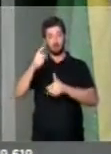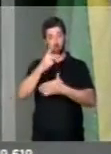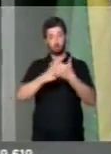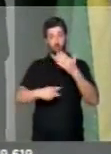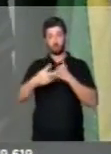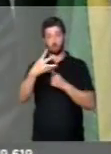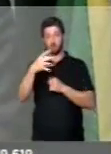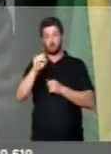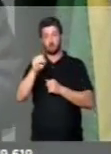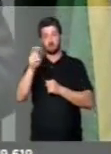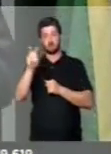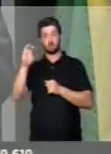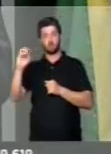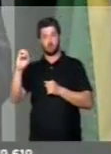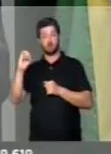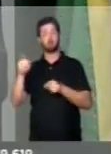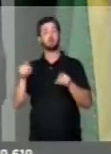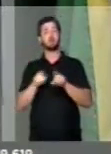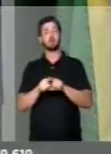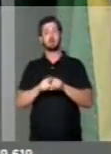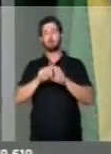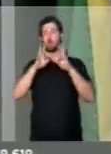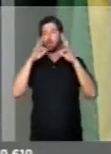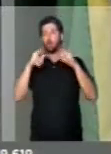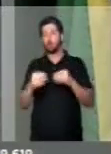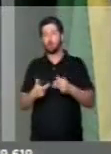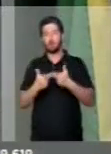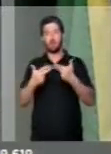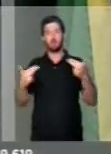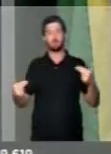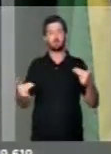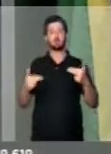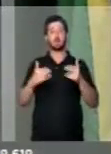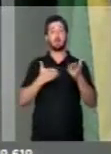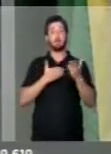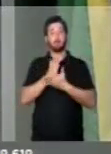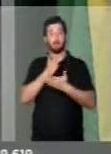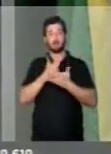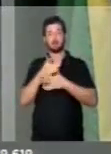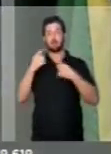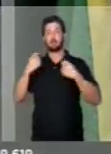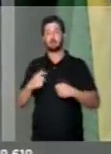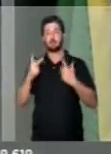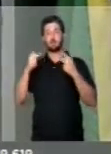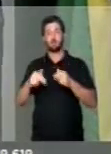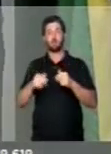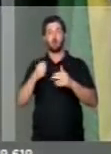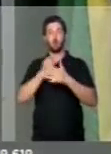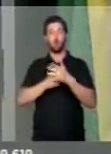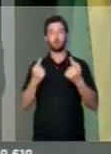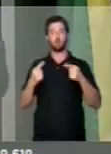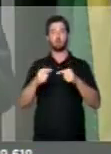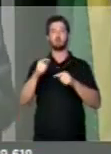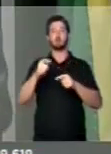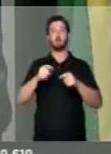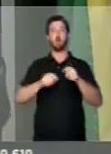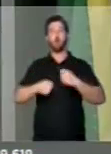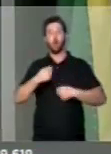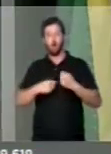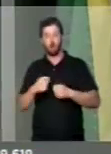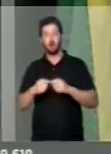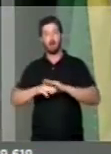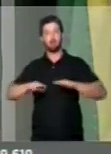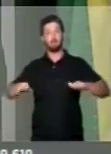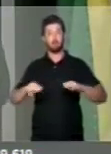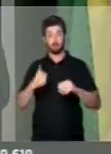projeto 4850 e todas as medidas que possam ser aprovadas como combate à corrupção. E ali naquela comissão